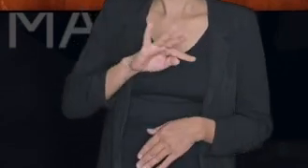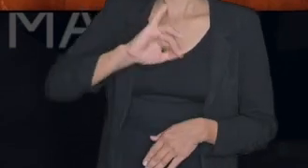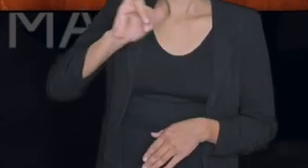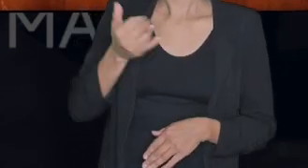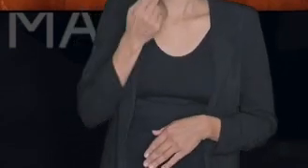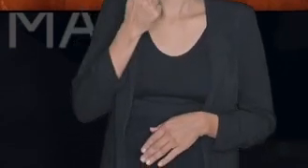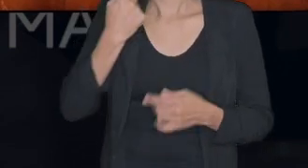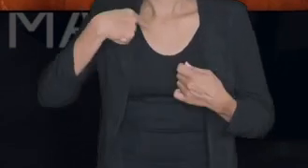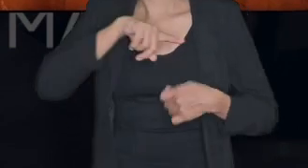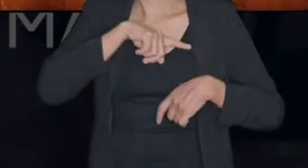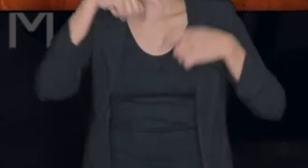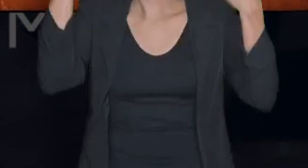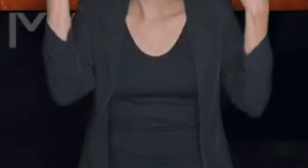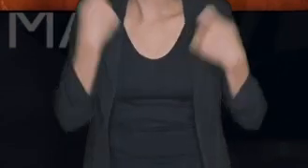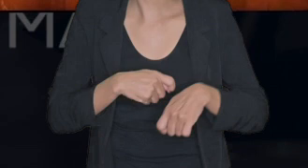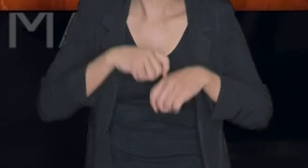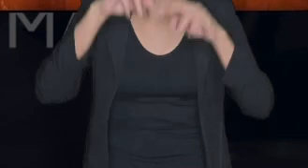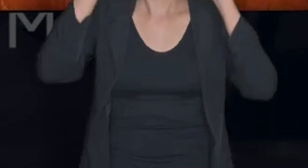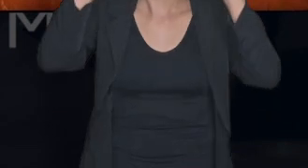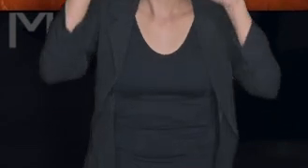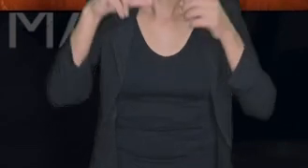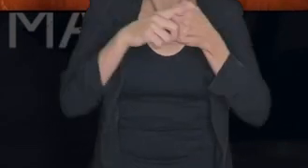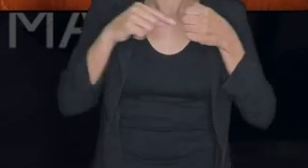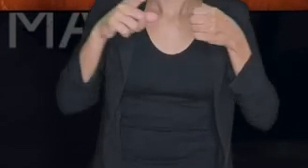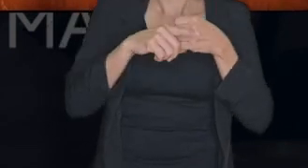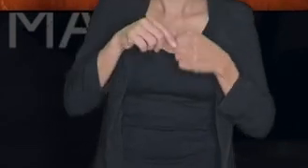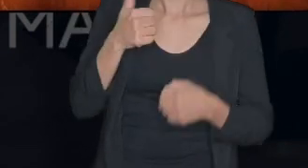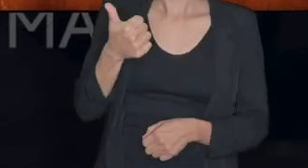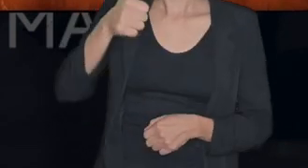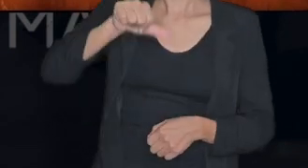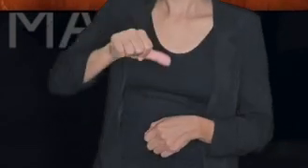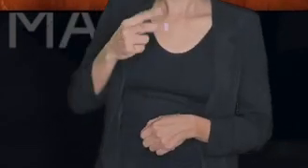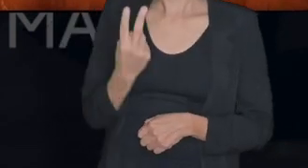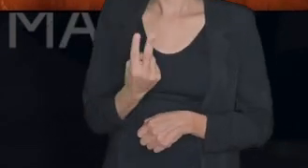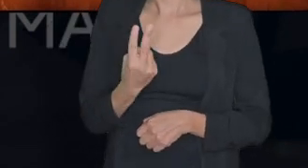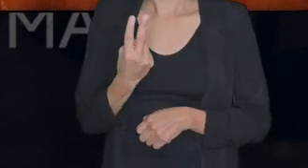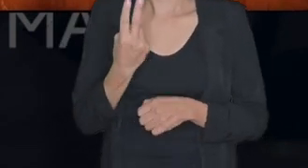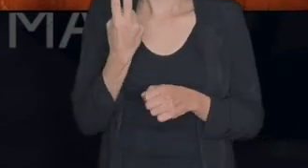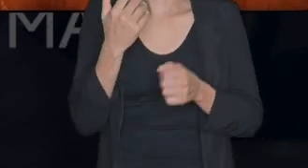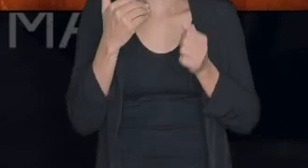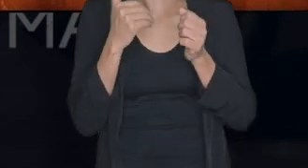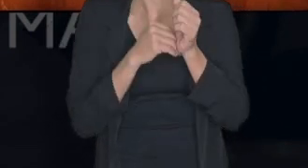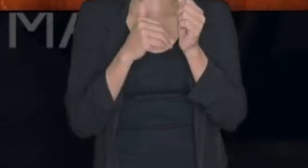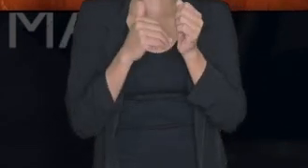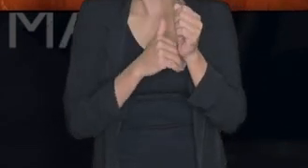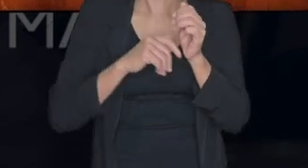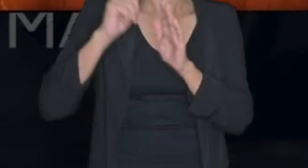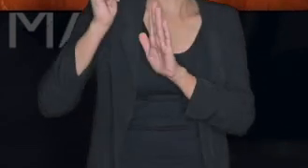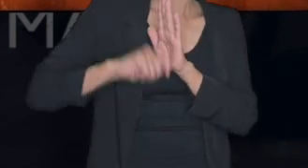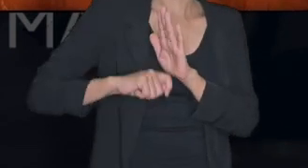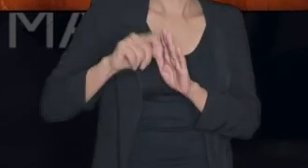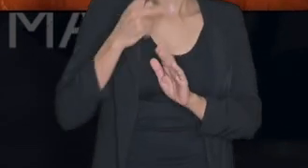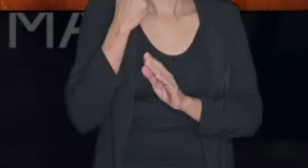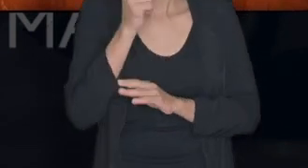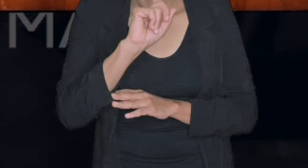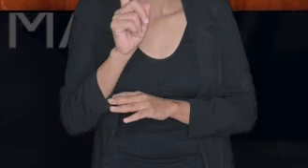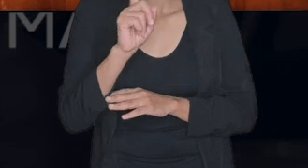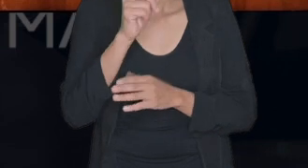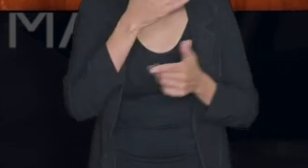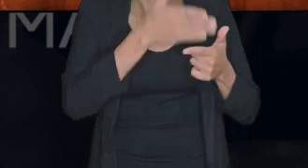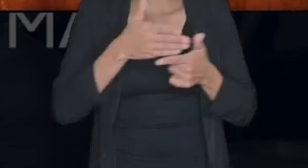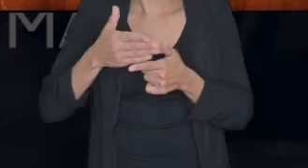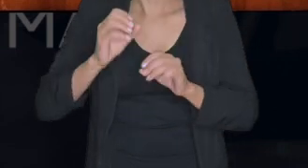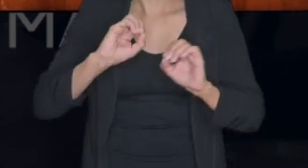artigo 192 do Código Tributário Nacional, que diz que nenhuma partilha será feita se os herdeiros não